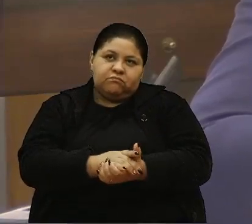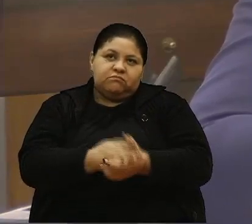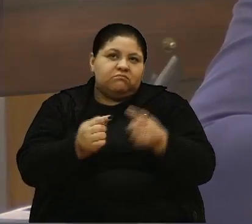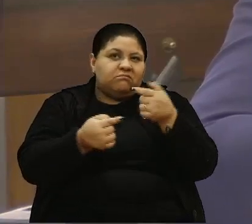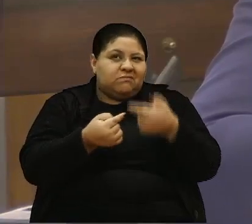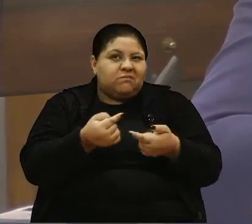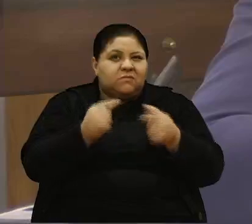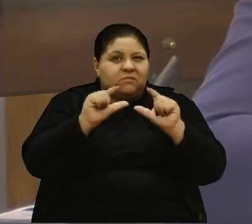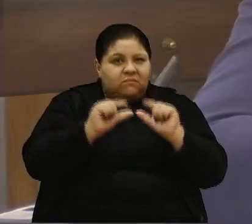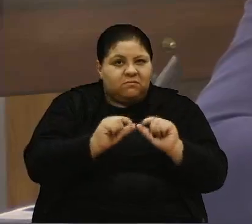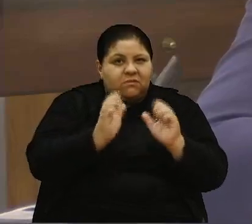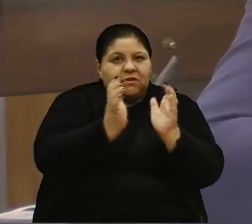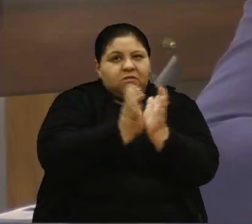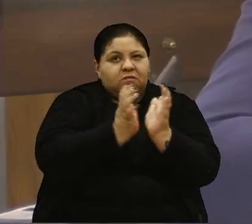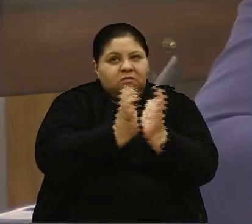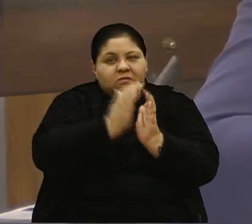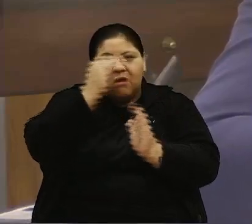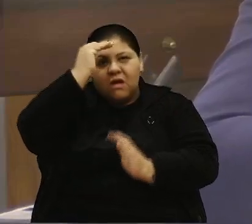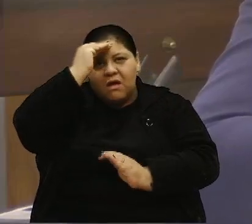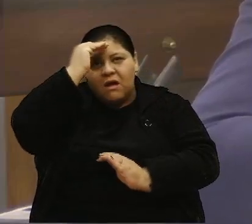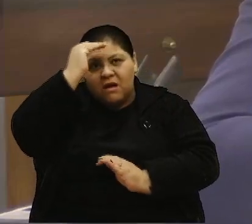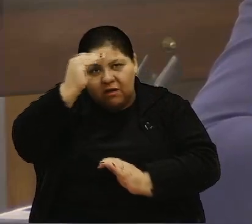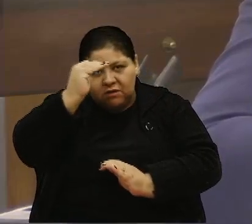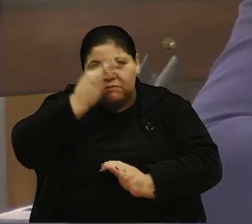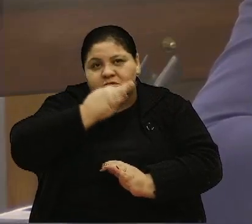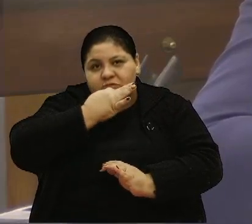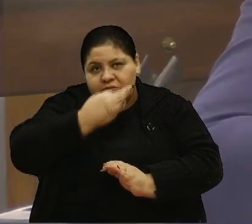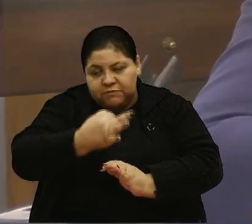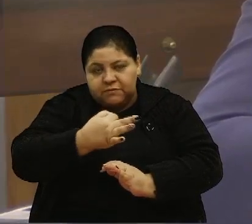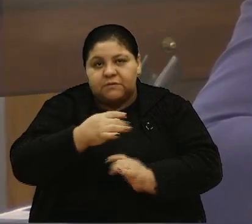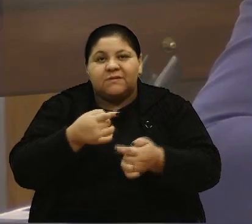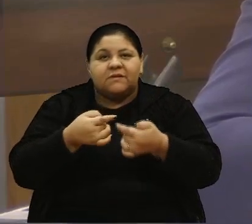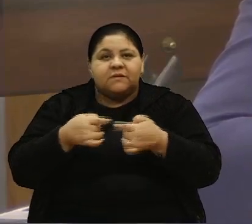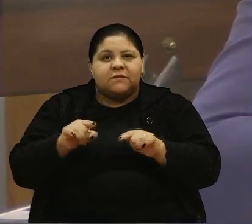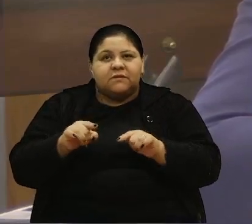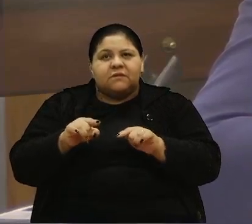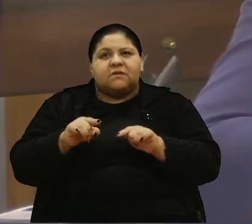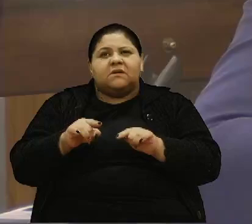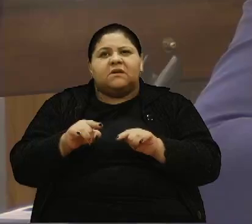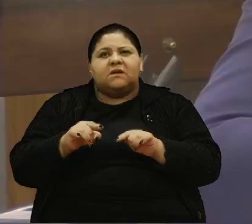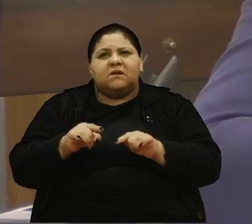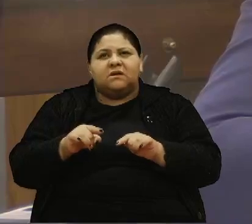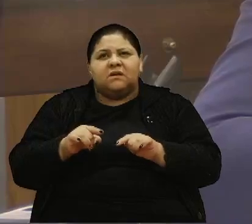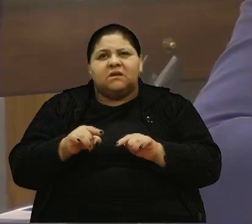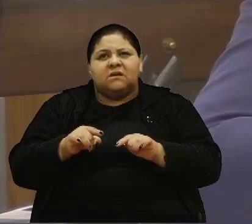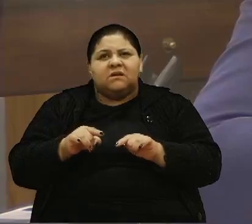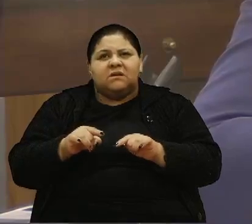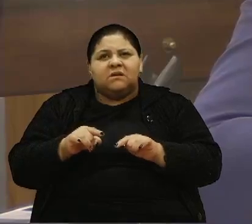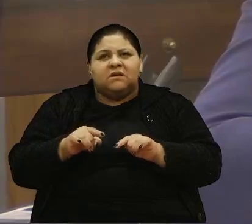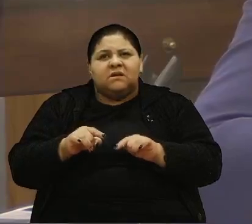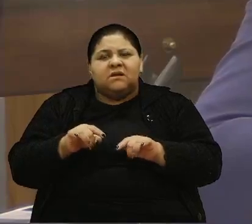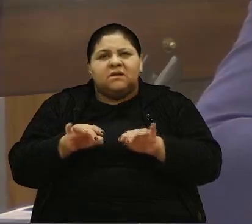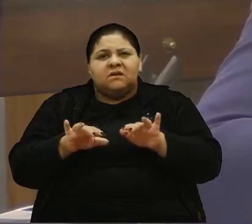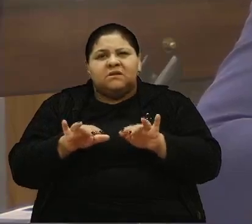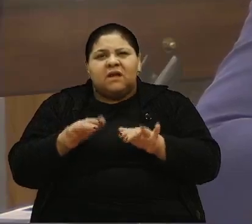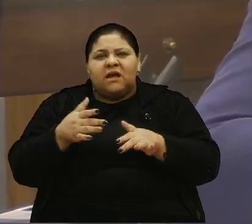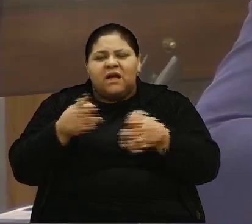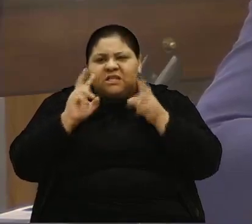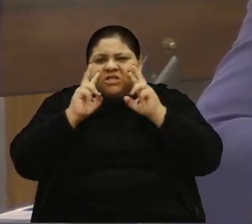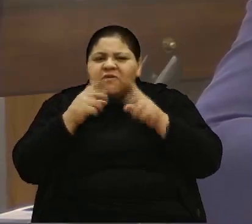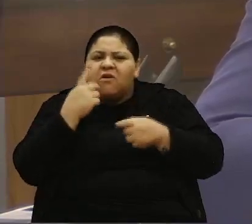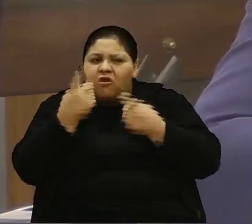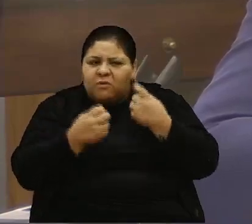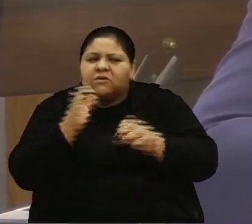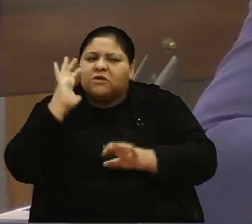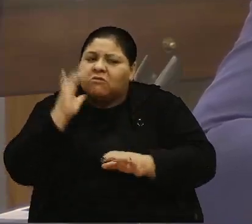pouquinho de ti, colega Iago, respeito, né, o senhor na sua fala, mas nem tudo está tão arrasado assim, Iago. A gente vê algumas coisas